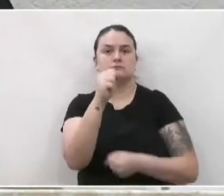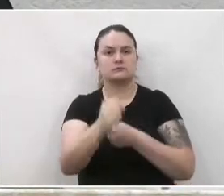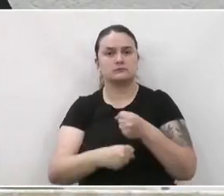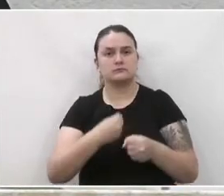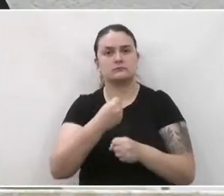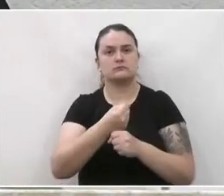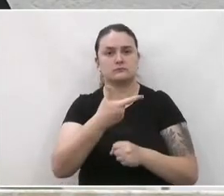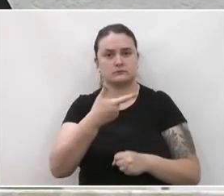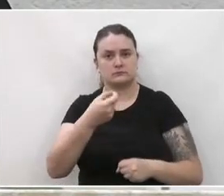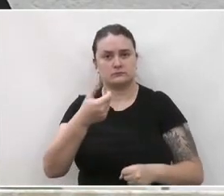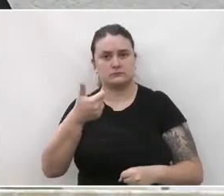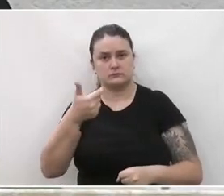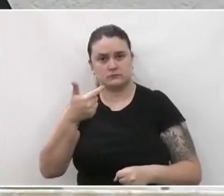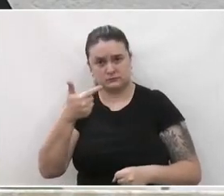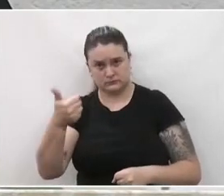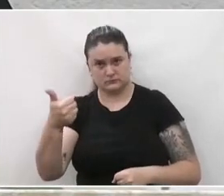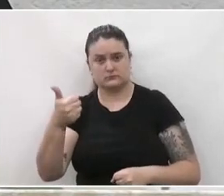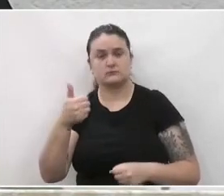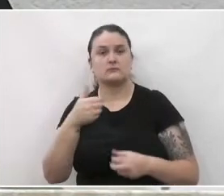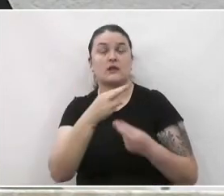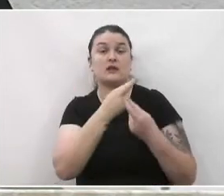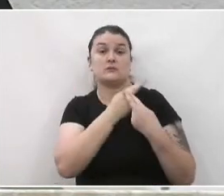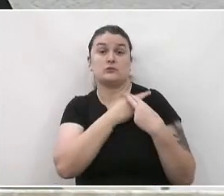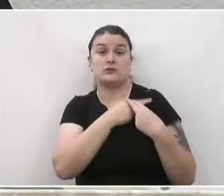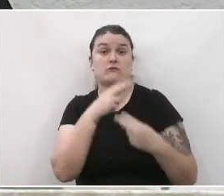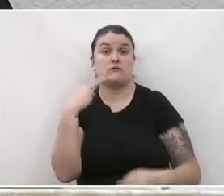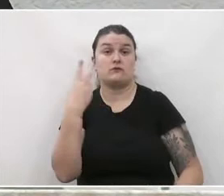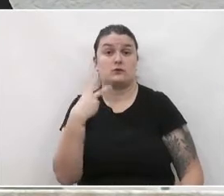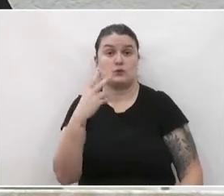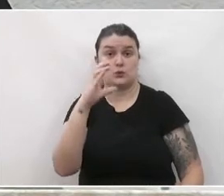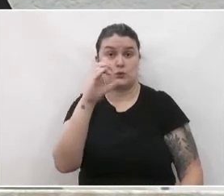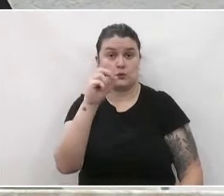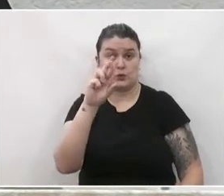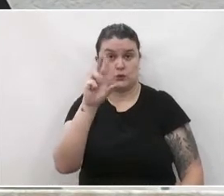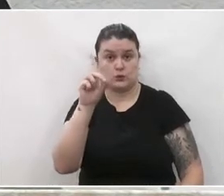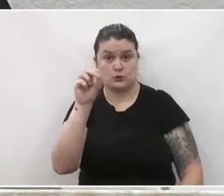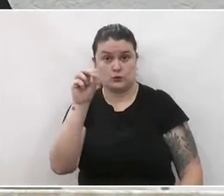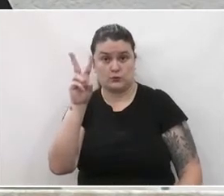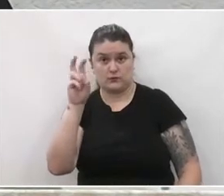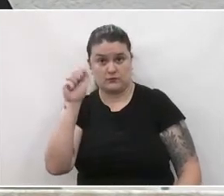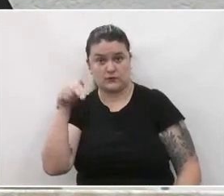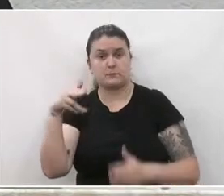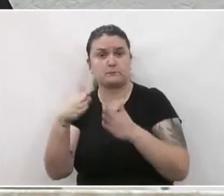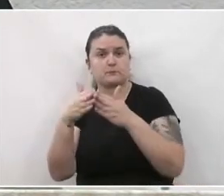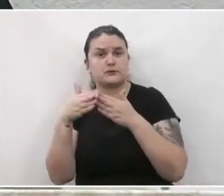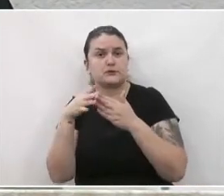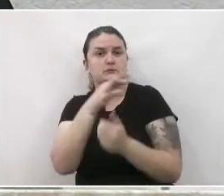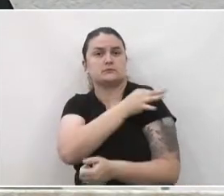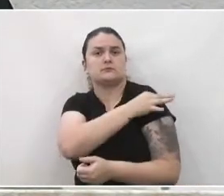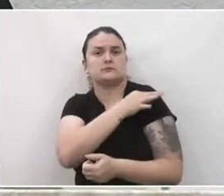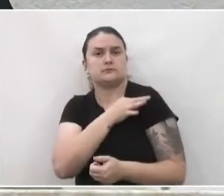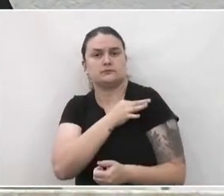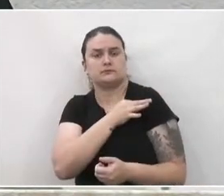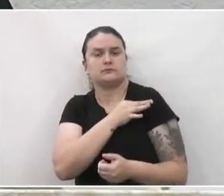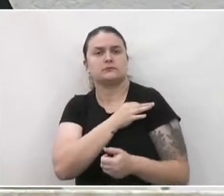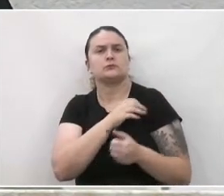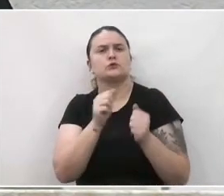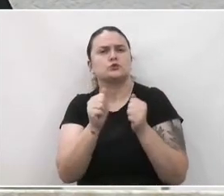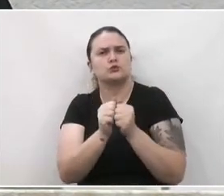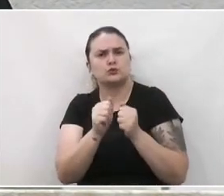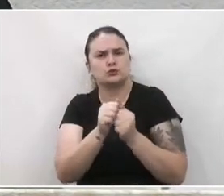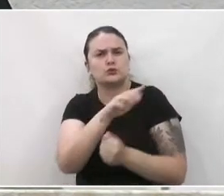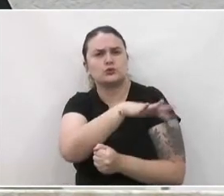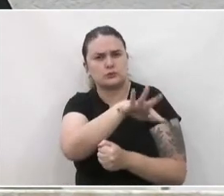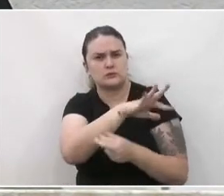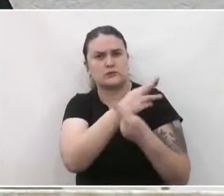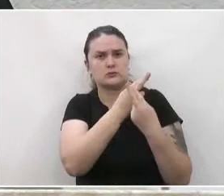2021, do vereador Cordovan Frederico de Mello Neto, ao senhor prefeito municipal para, em conjunto com os